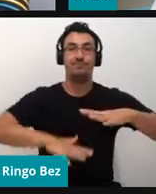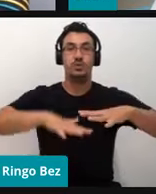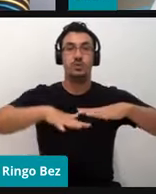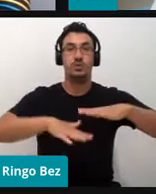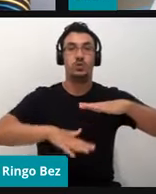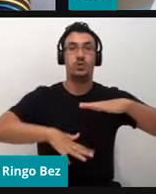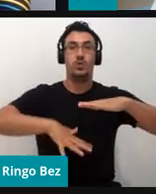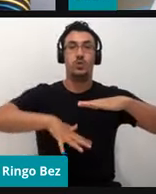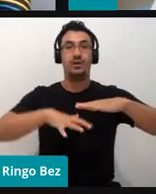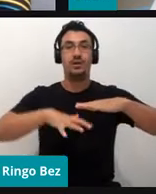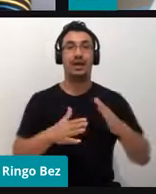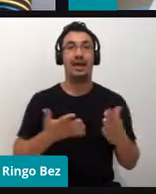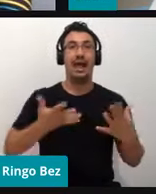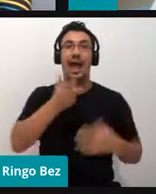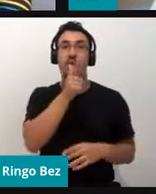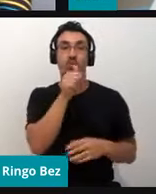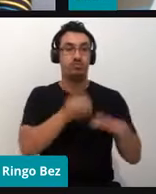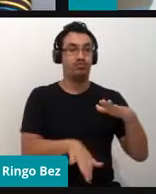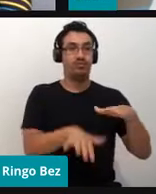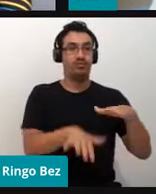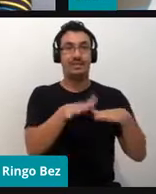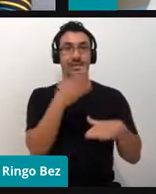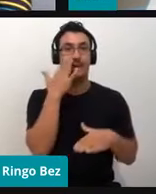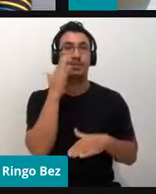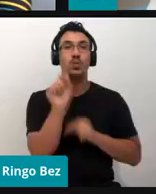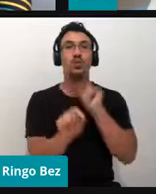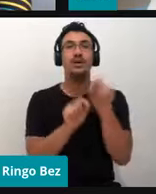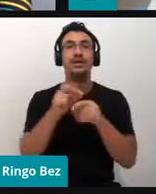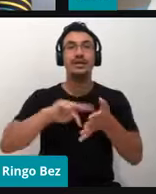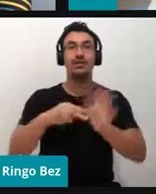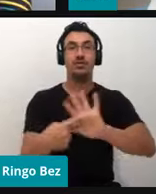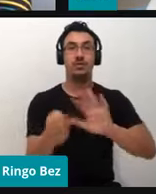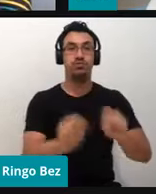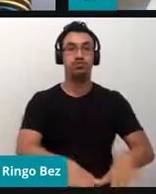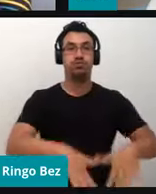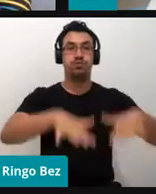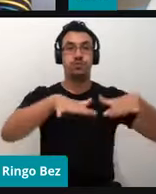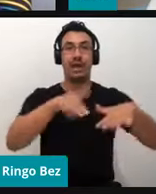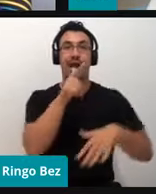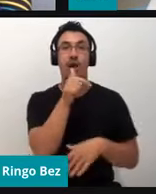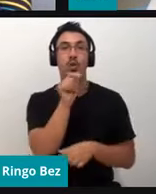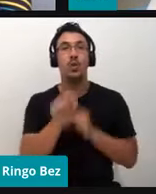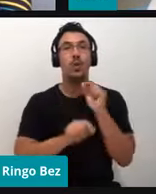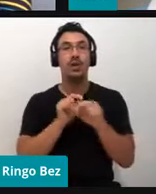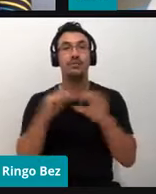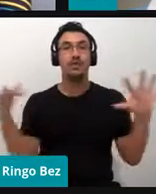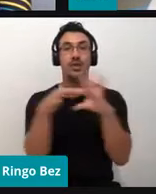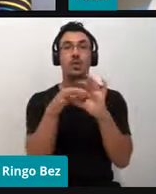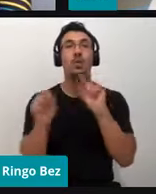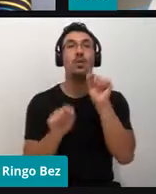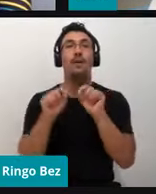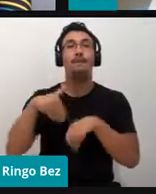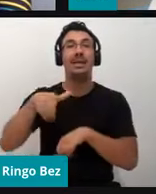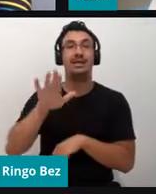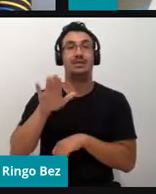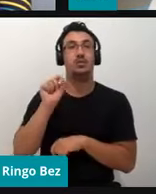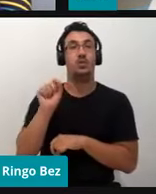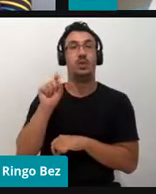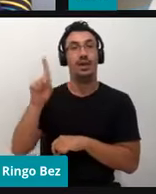retenção de água, né? A capacidade de retenção de água de uma bacia hidrográfica está diretamente ligada à